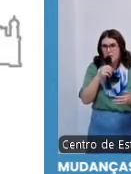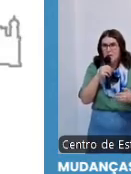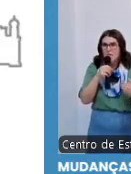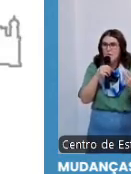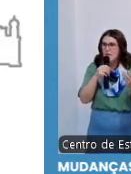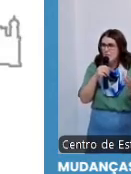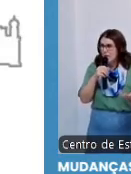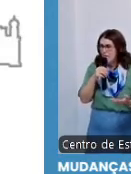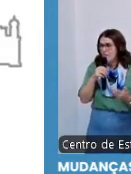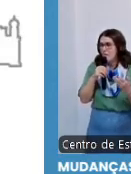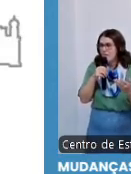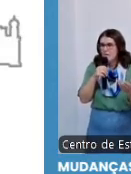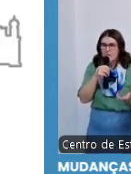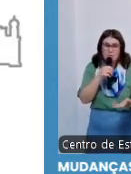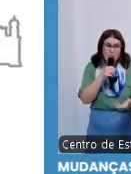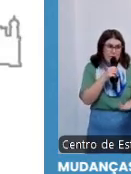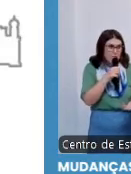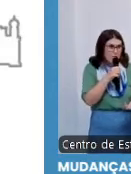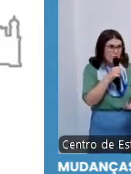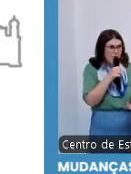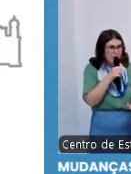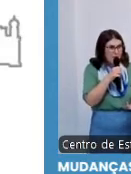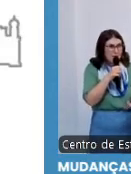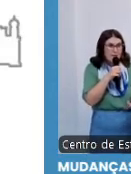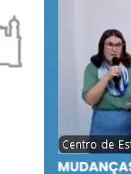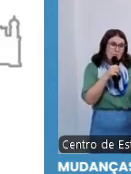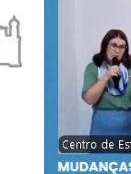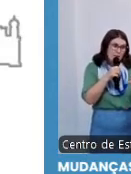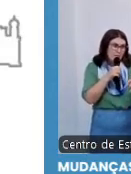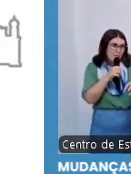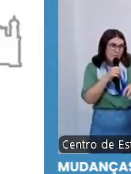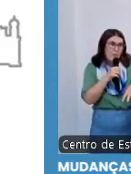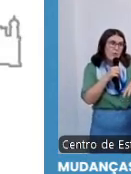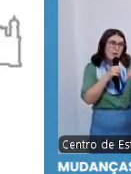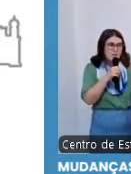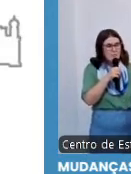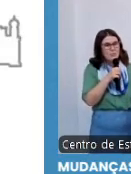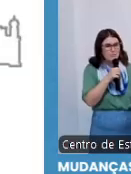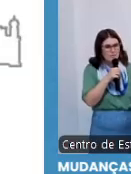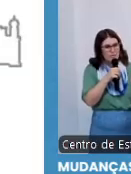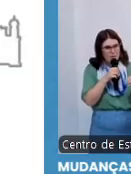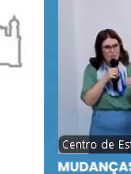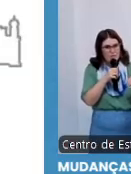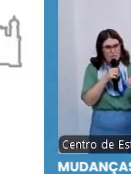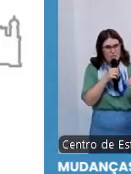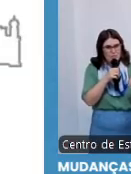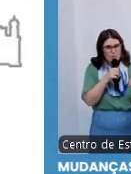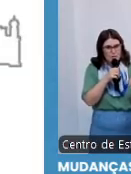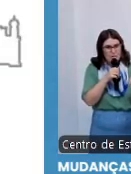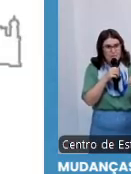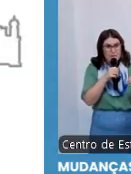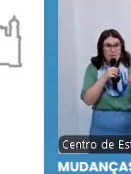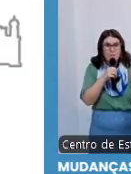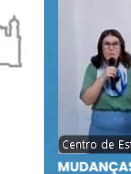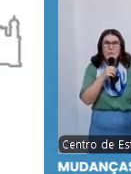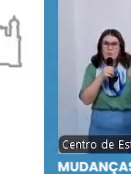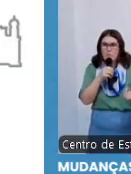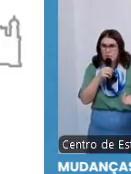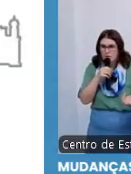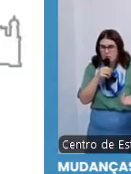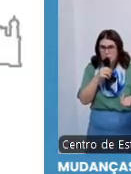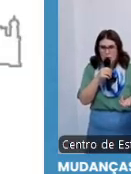consideração. E os desdobramentos que nós estamos vendo agora também estão enfocando somente nesse tipo de pesquisa e não